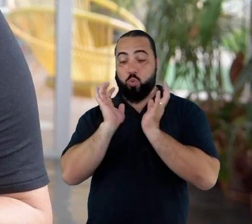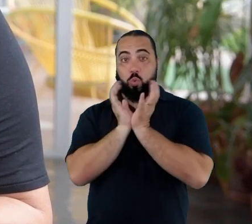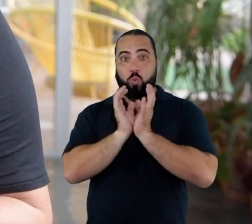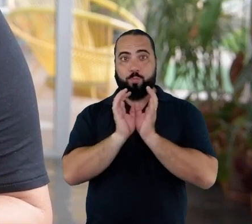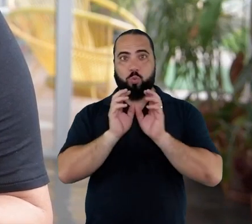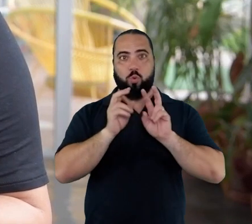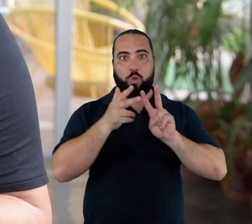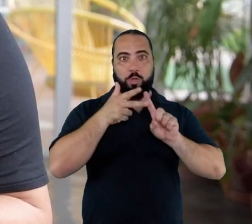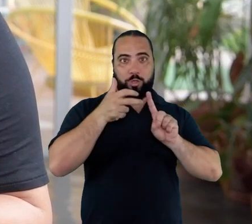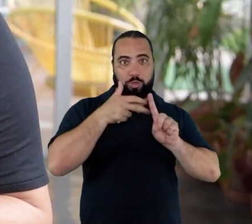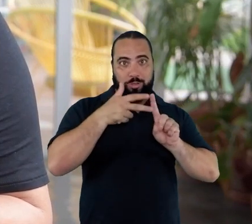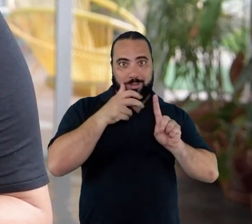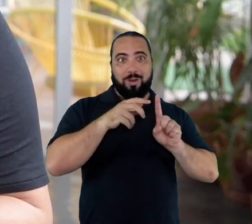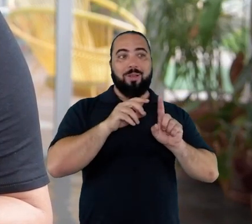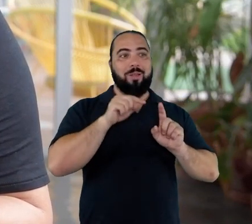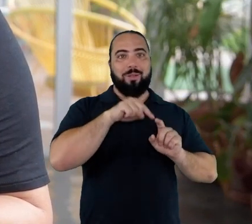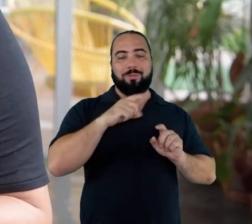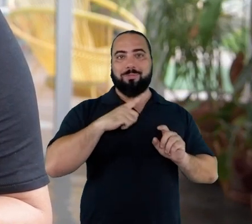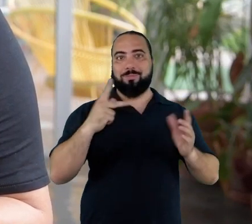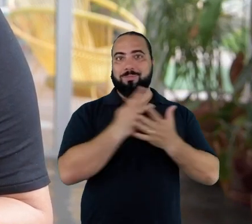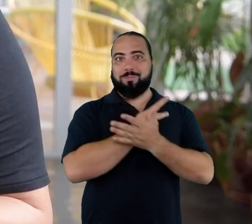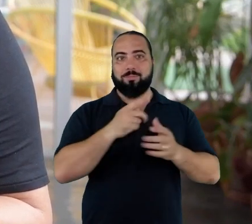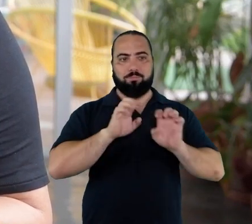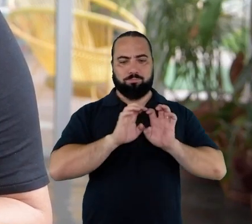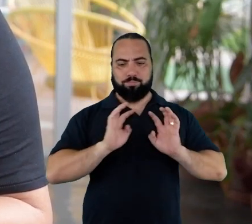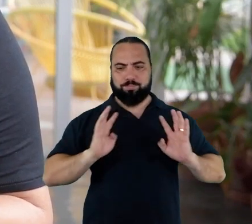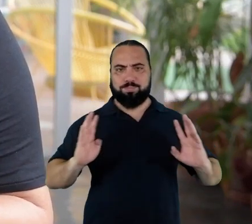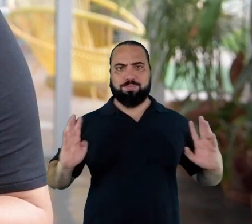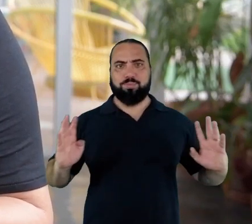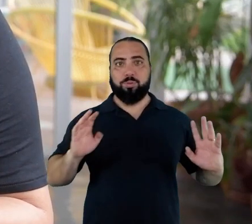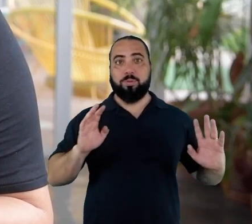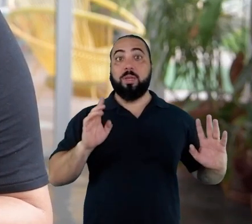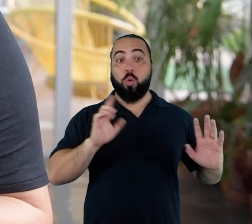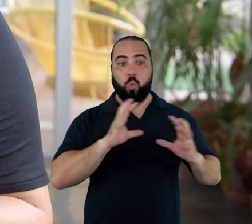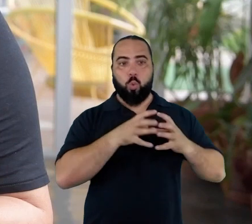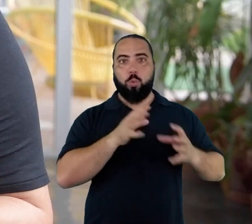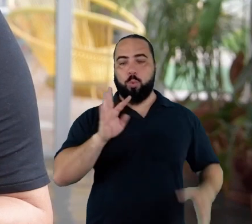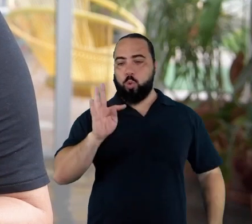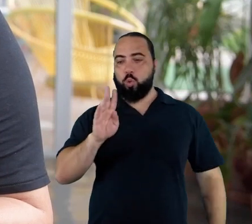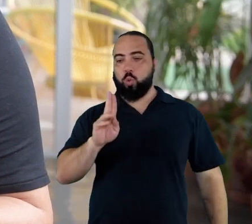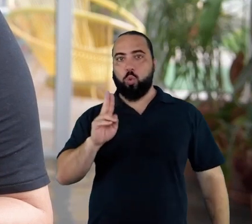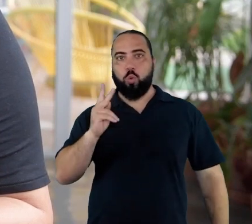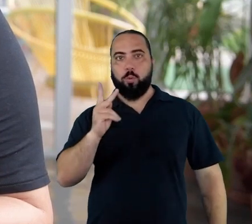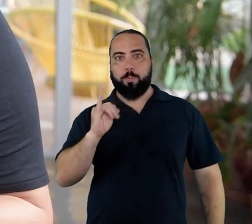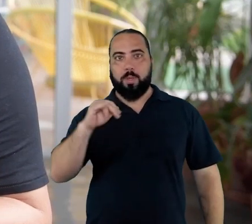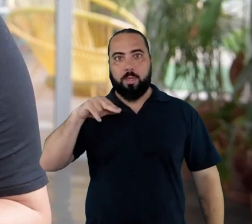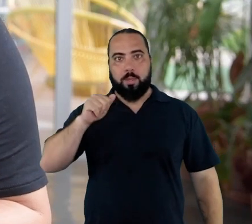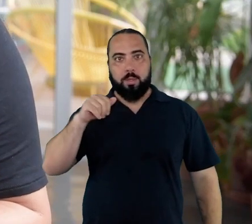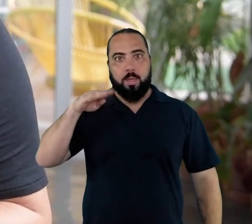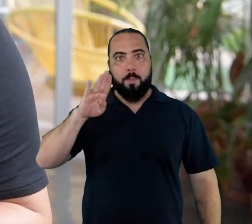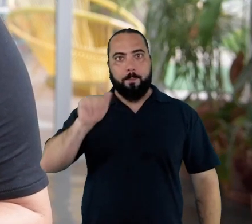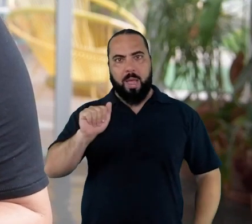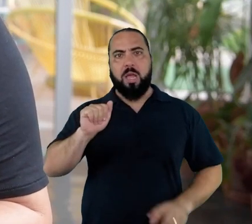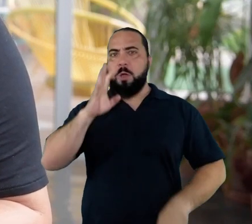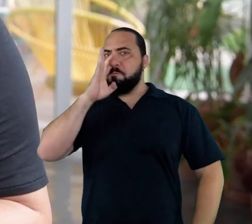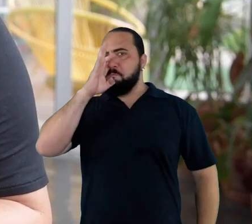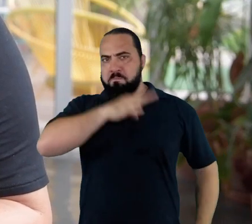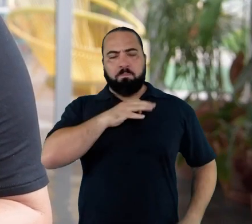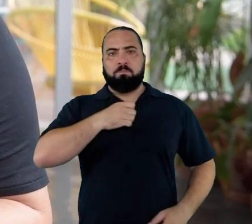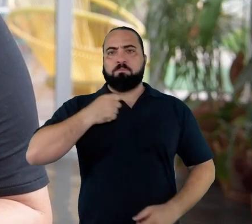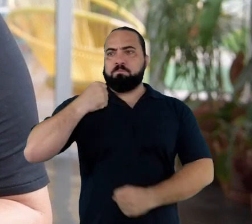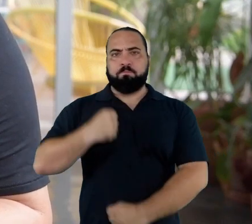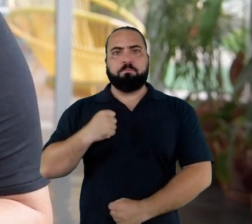entrincheiramento indígena que aqui ocorreu, né, que é um entrincheiramento tupinambá, franco-tupinambá, de resistência